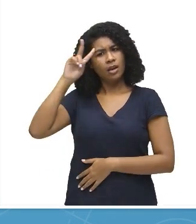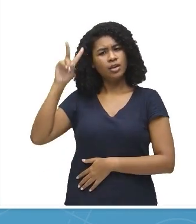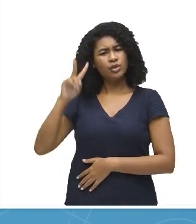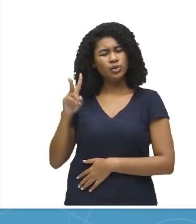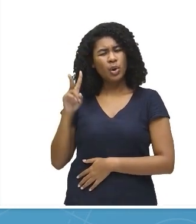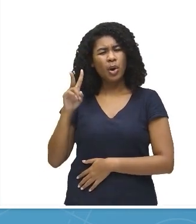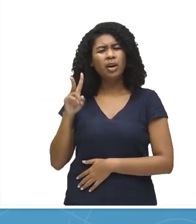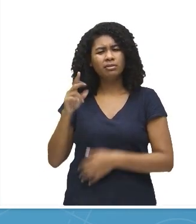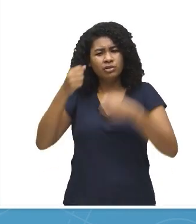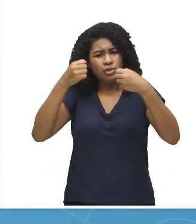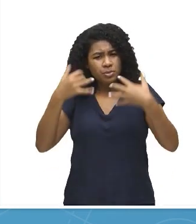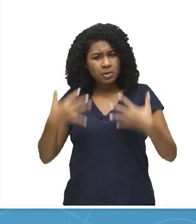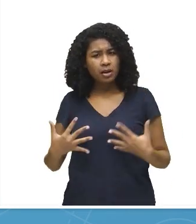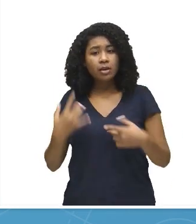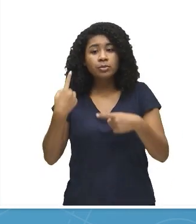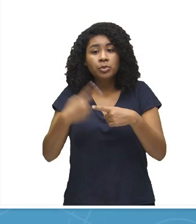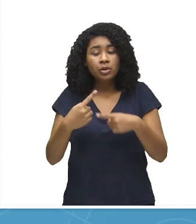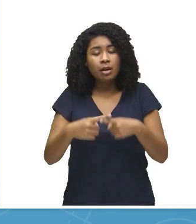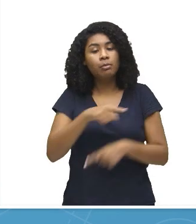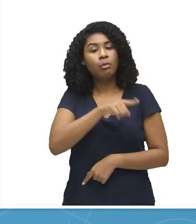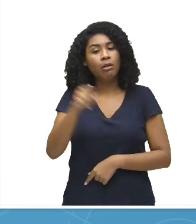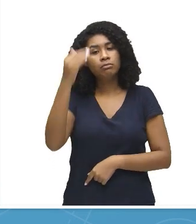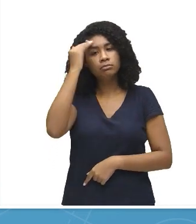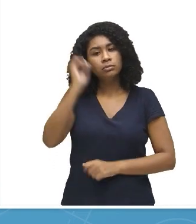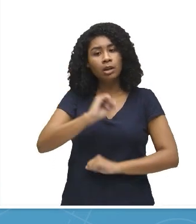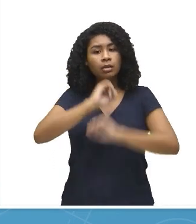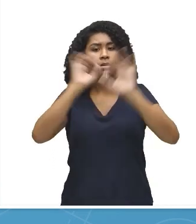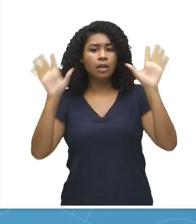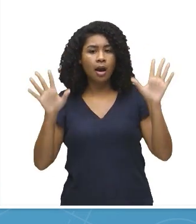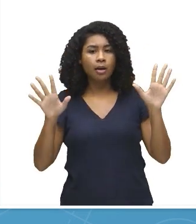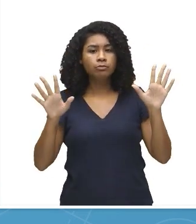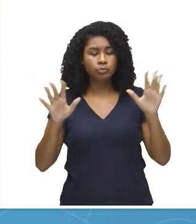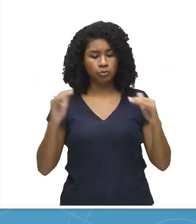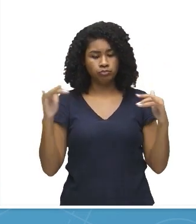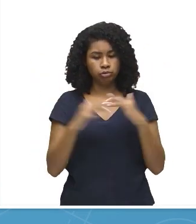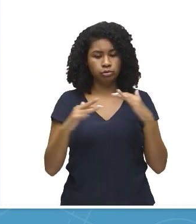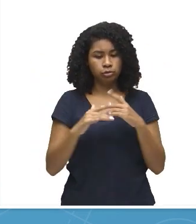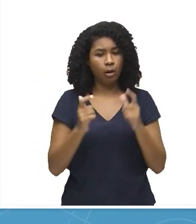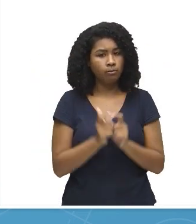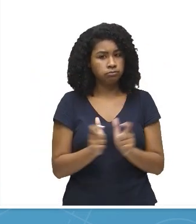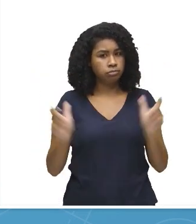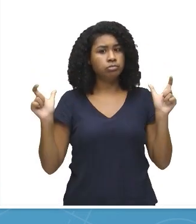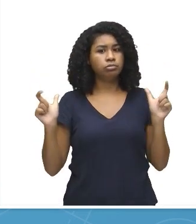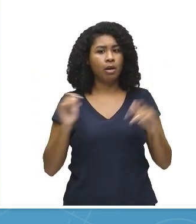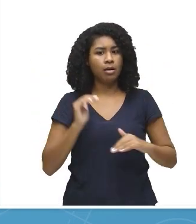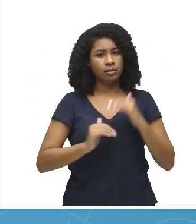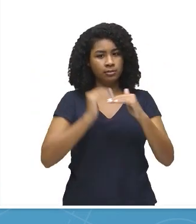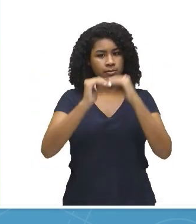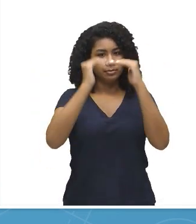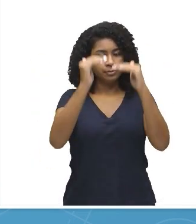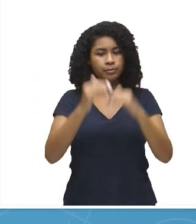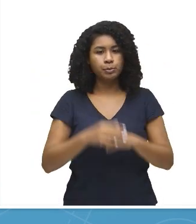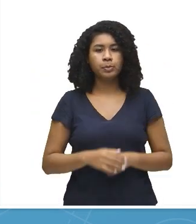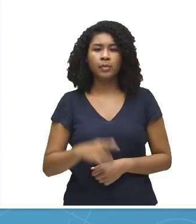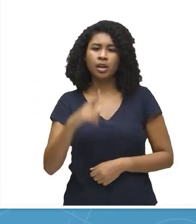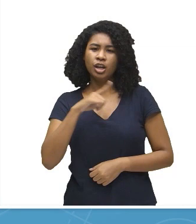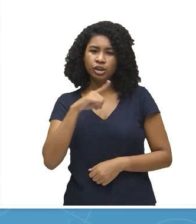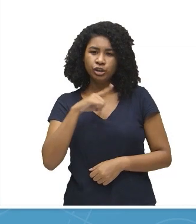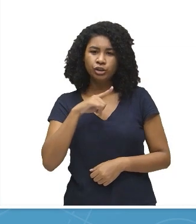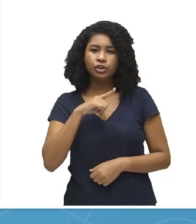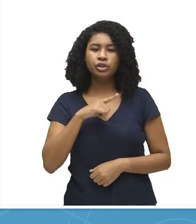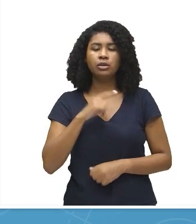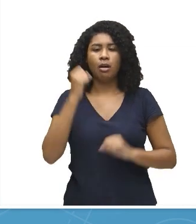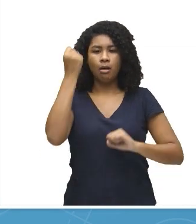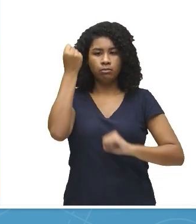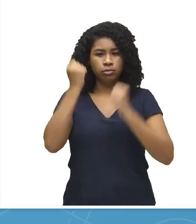de urbanização. Então eram as pequenas fábricas, né? As fábricas, por exemplo, de tecido, a gente tem alguns exemplos,